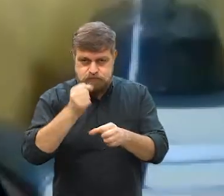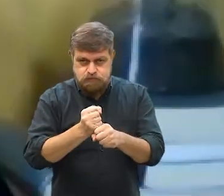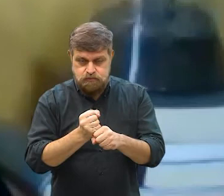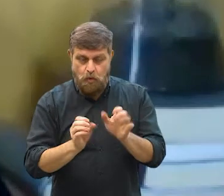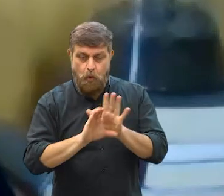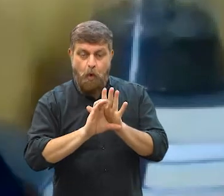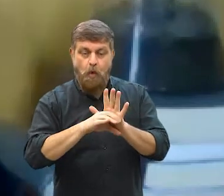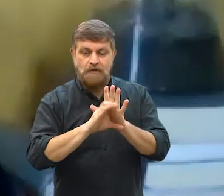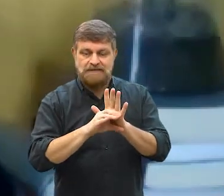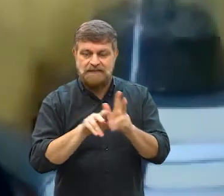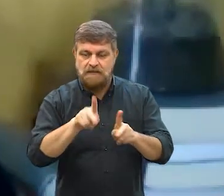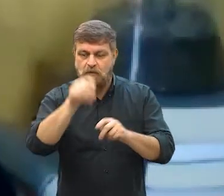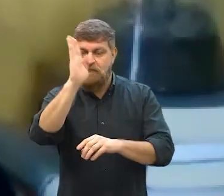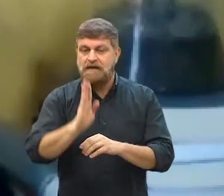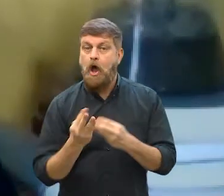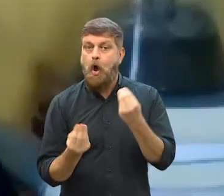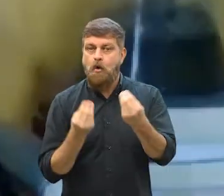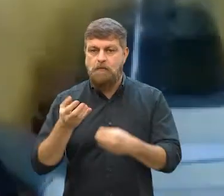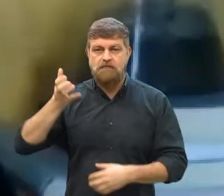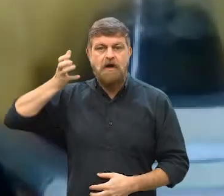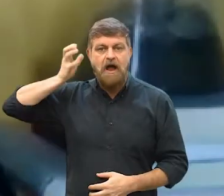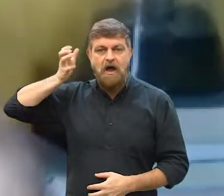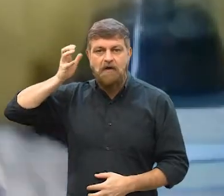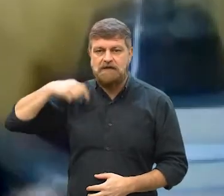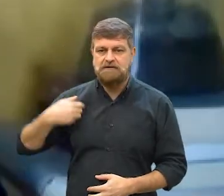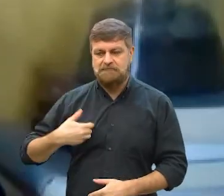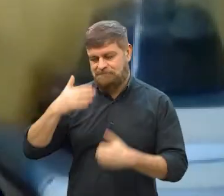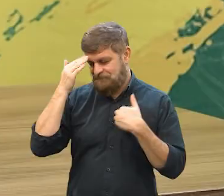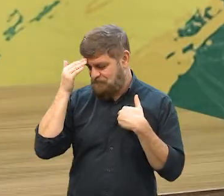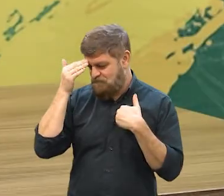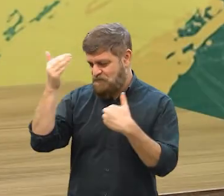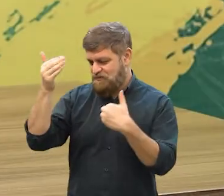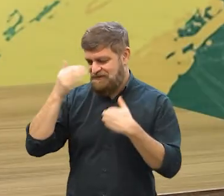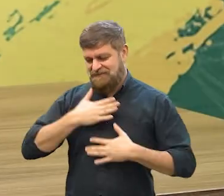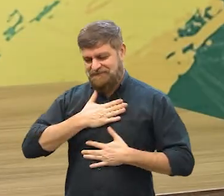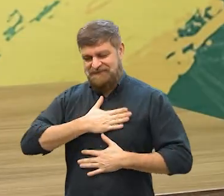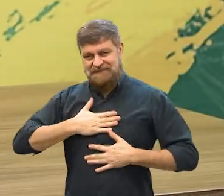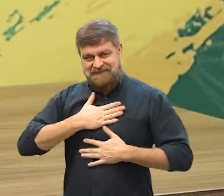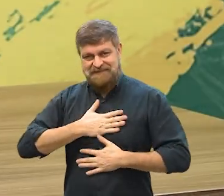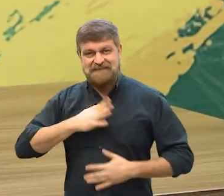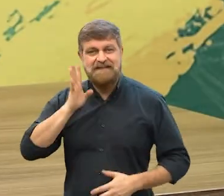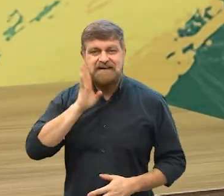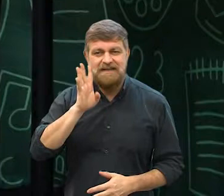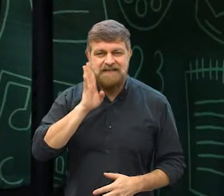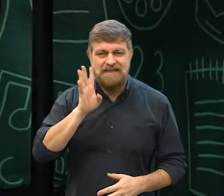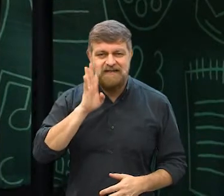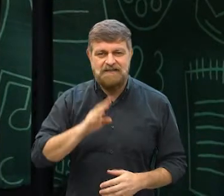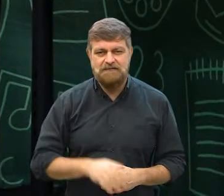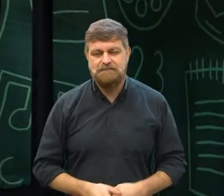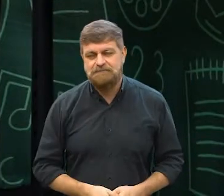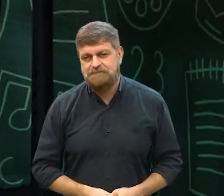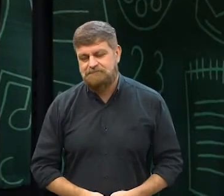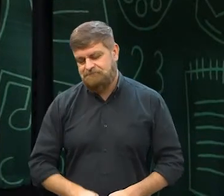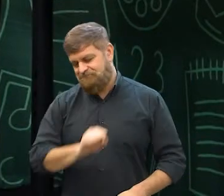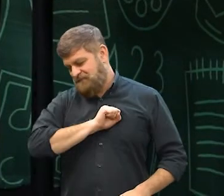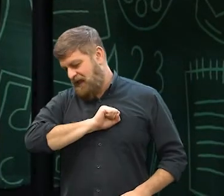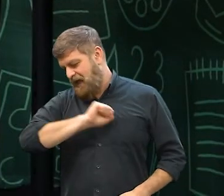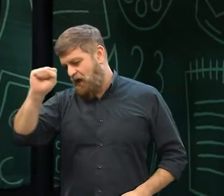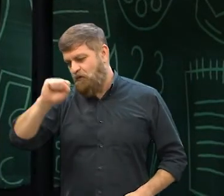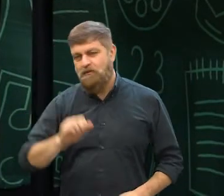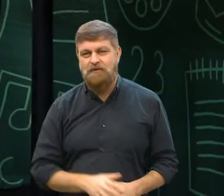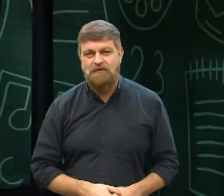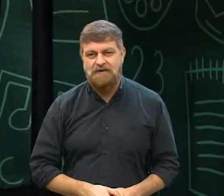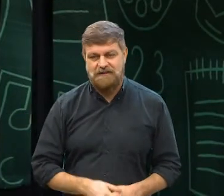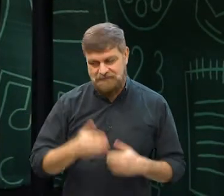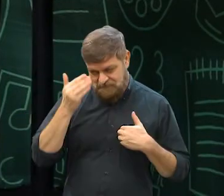conceito Nacional justamente através do rádio por isso eu sou muito grato a ele dá Que legal Que bacana Valeu Luiz André